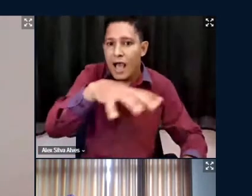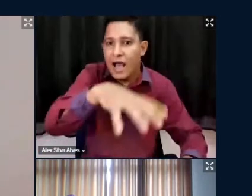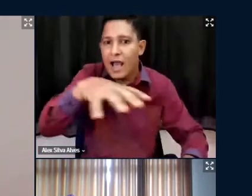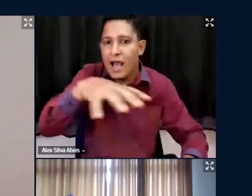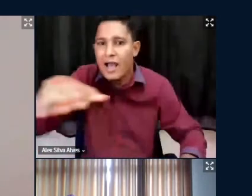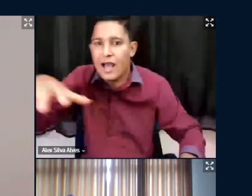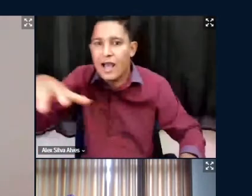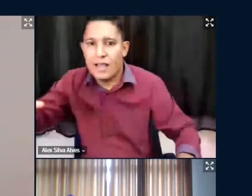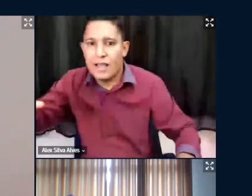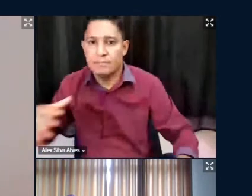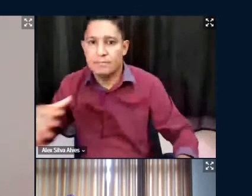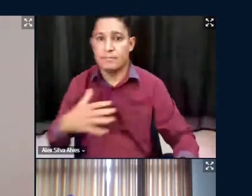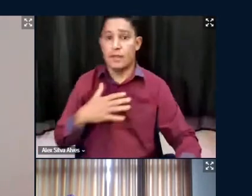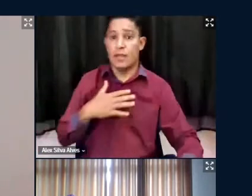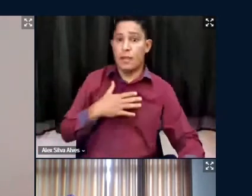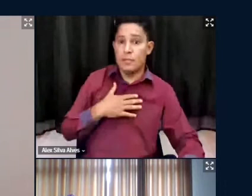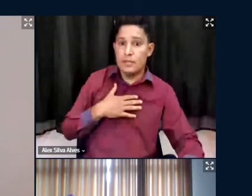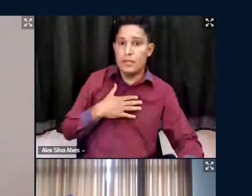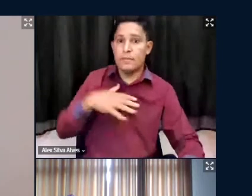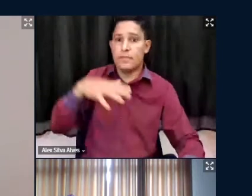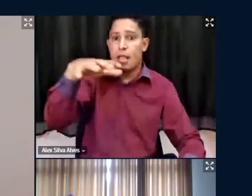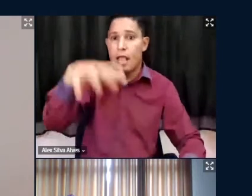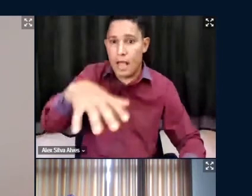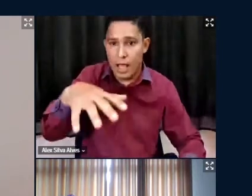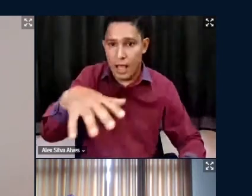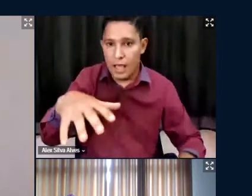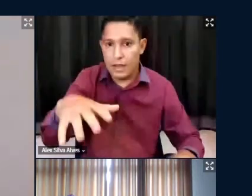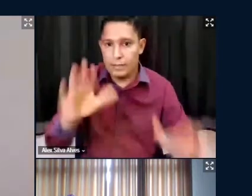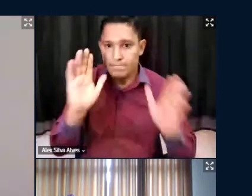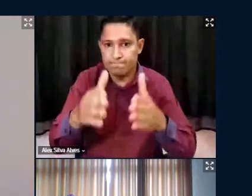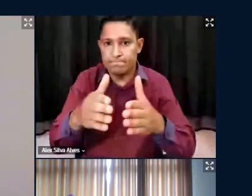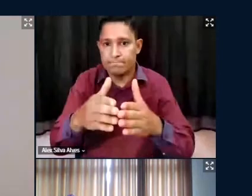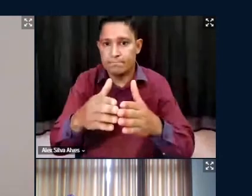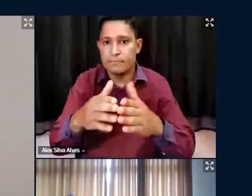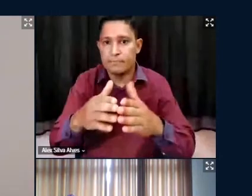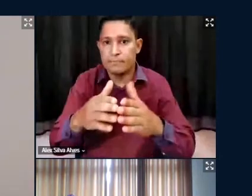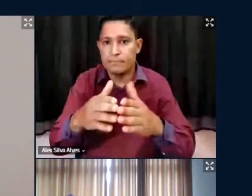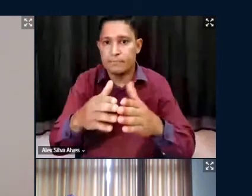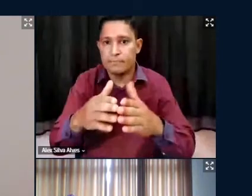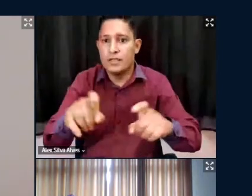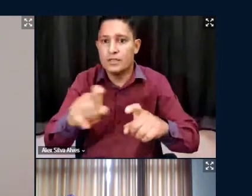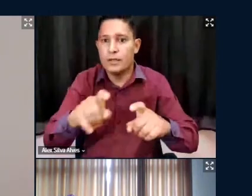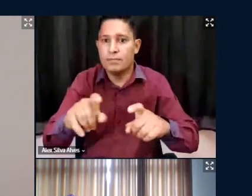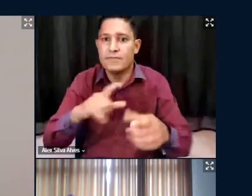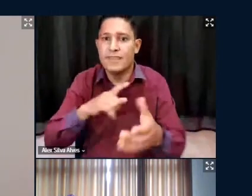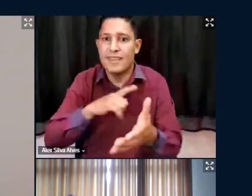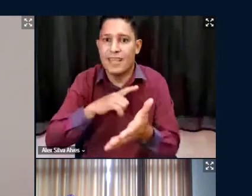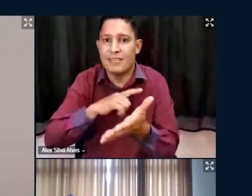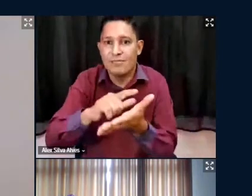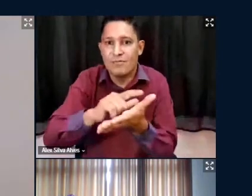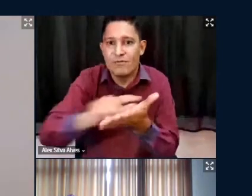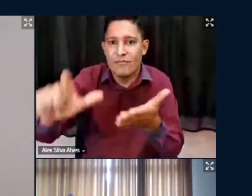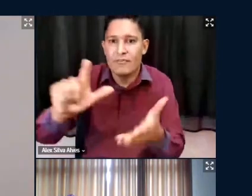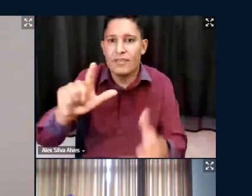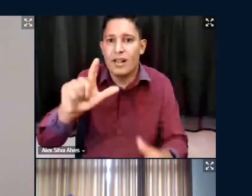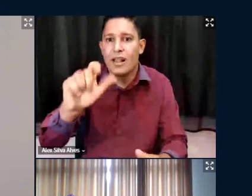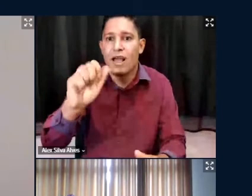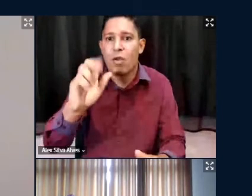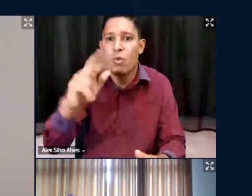de vocabulário, de áreas específicas, e a minha área seria realmente a área da